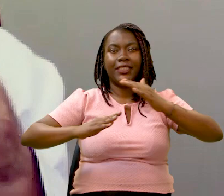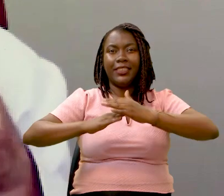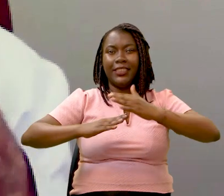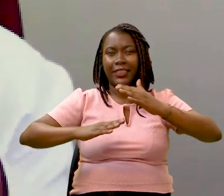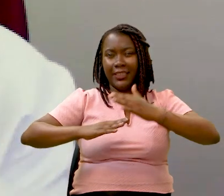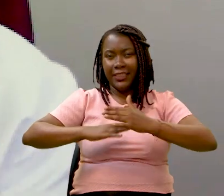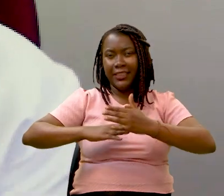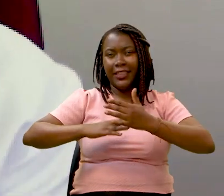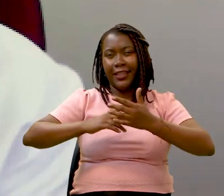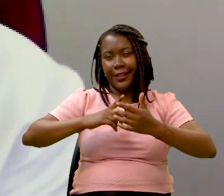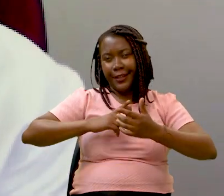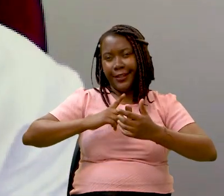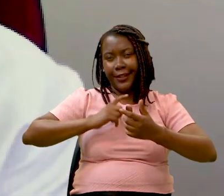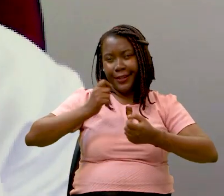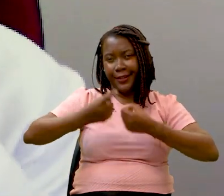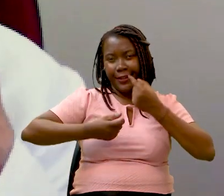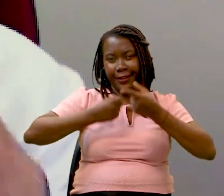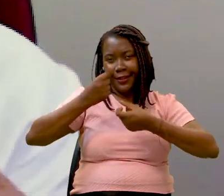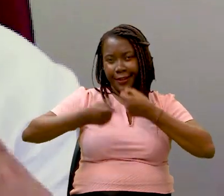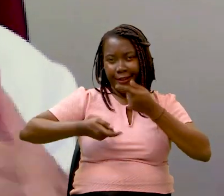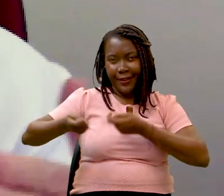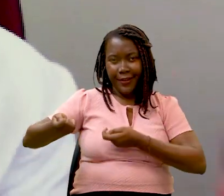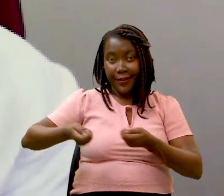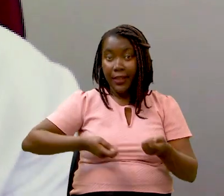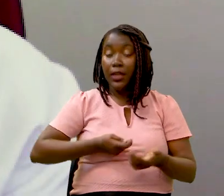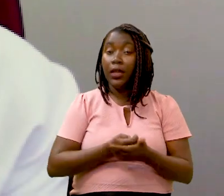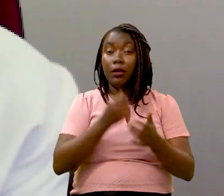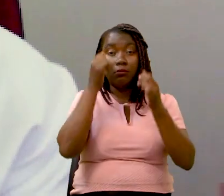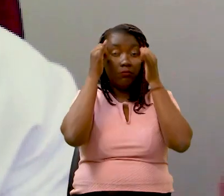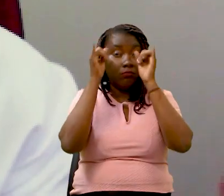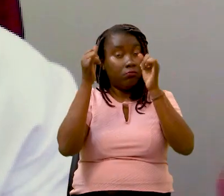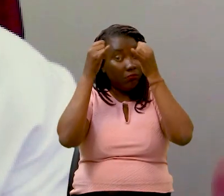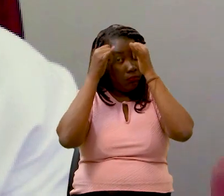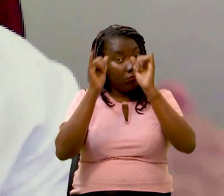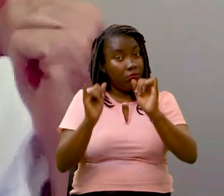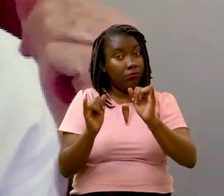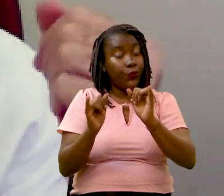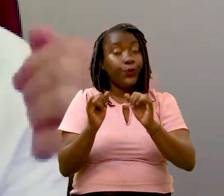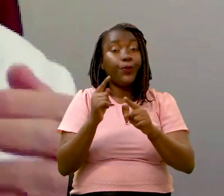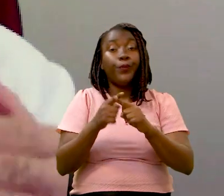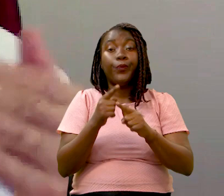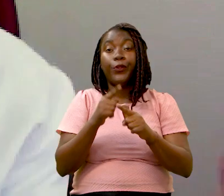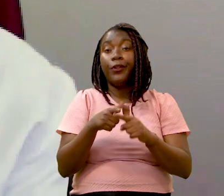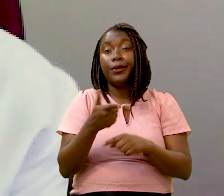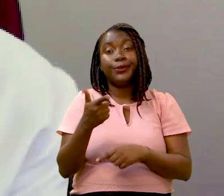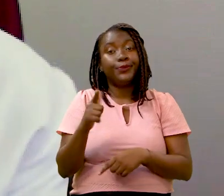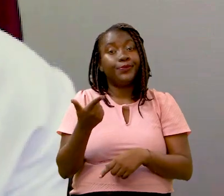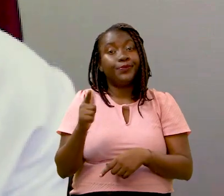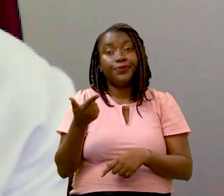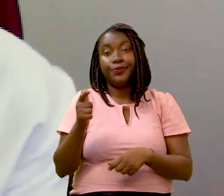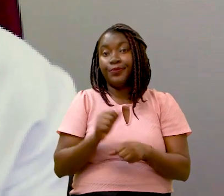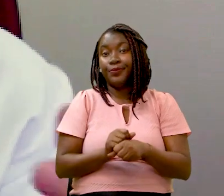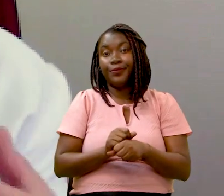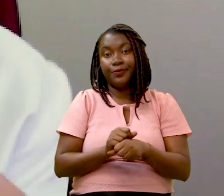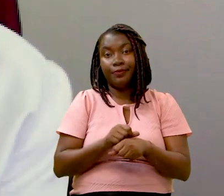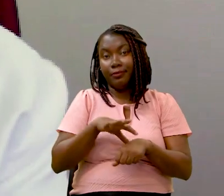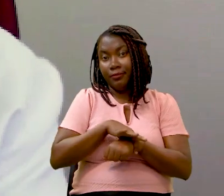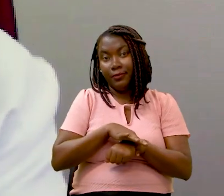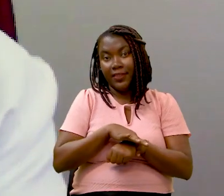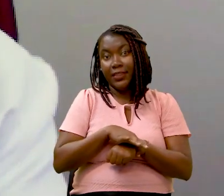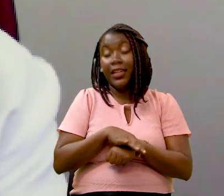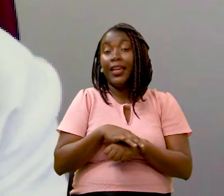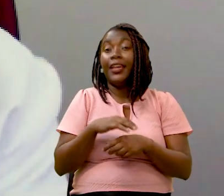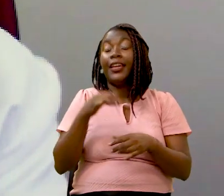tendo crise com alguma frequência deve fazer um tratamento preventivo, né? Por quê? Porque aí não tem crise. Esse